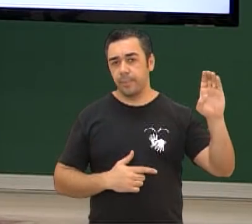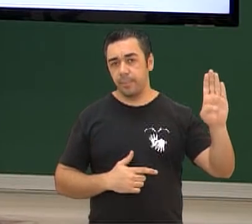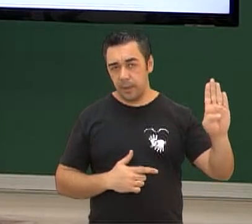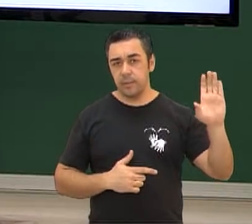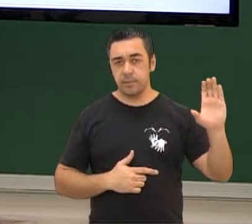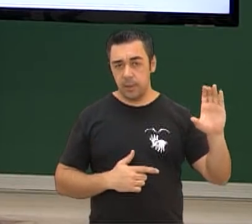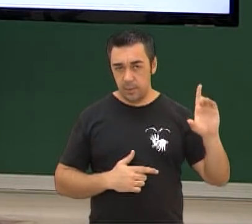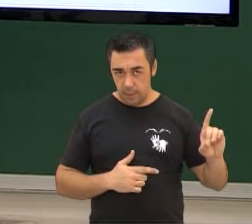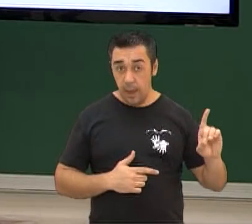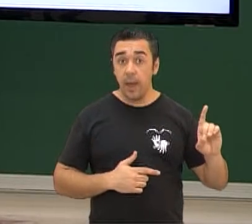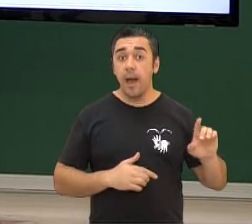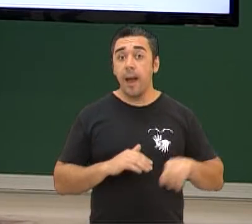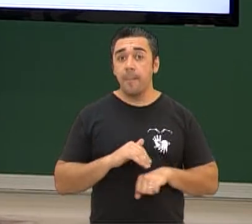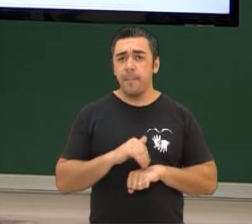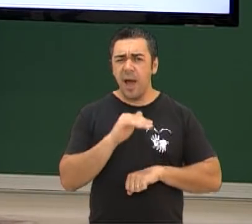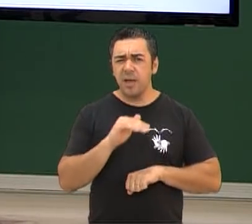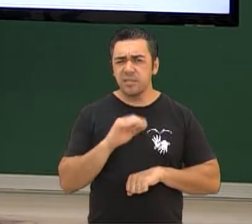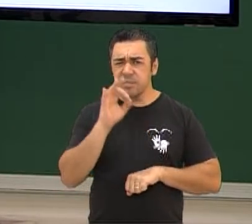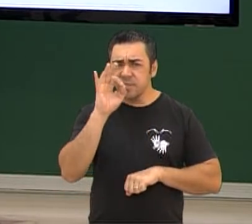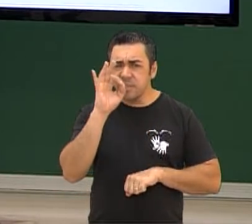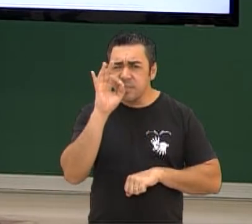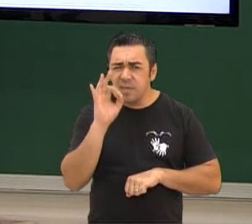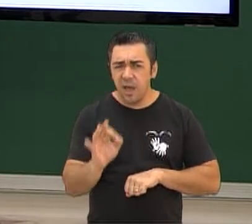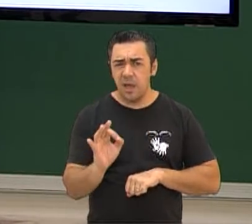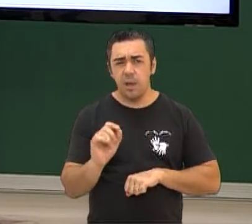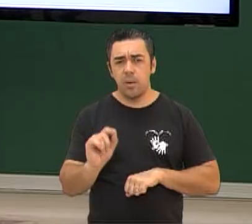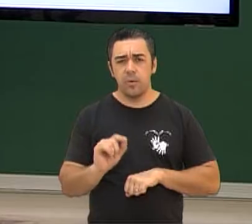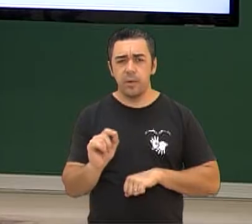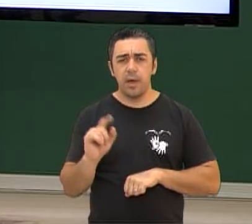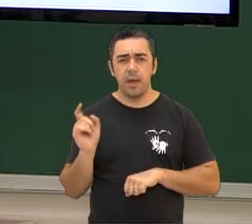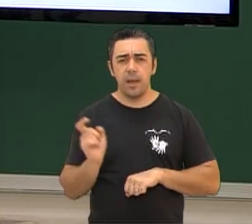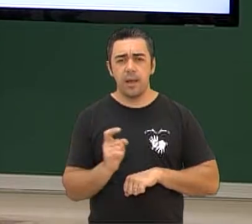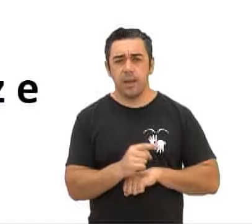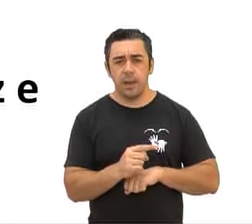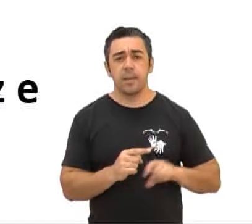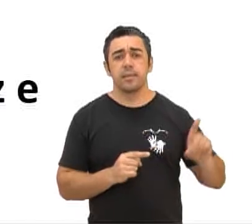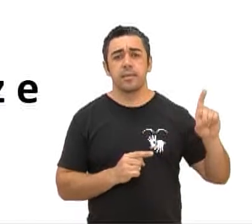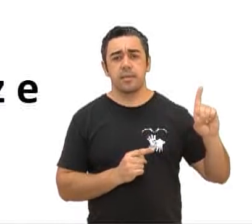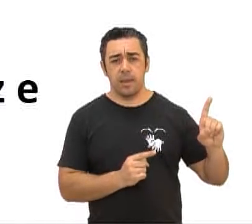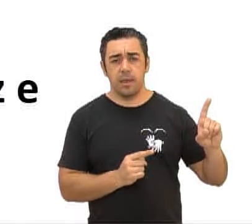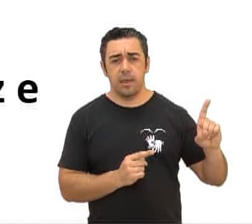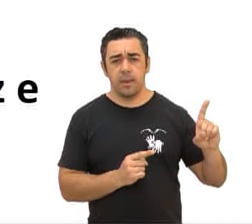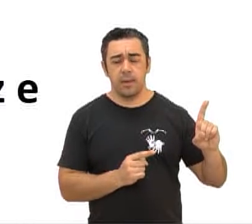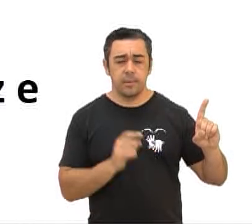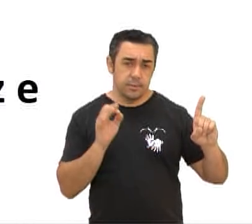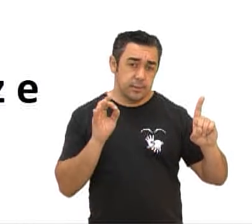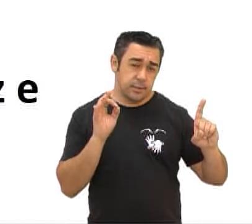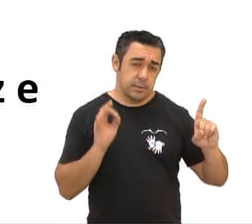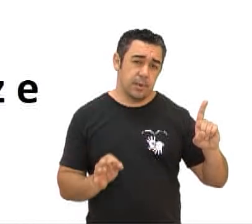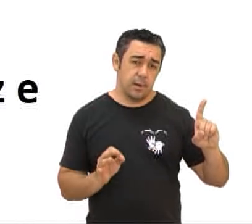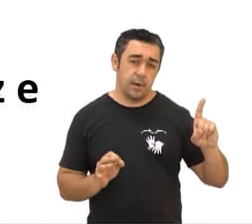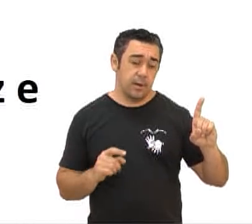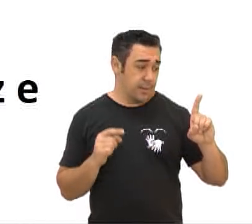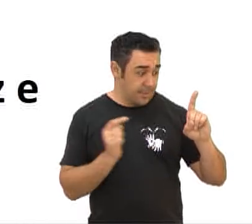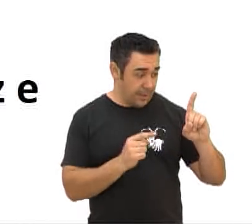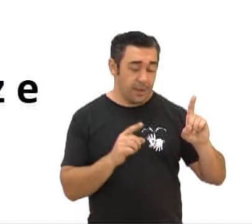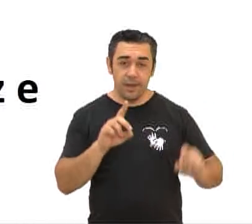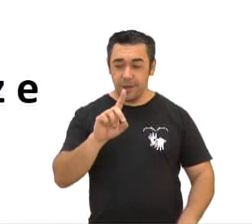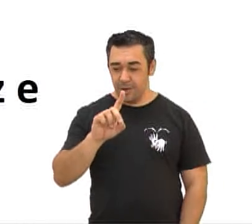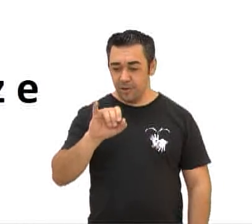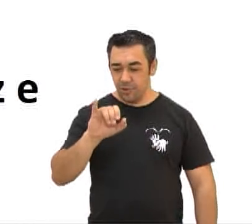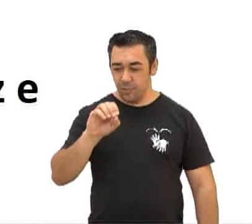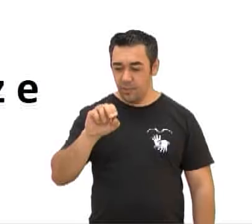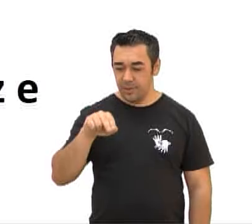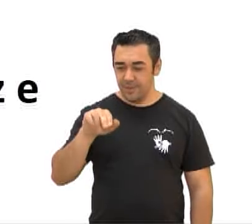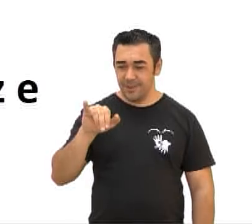pessoal, a que mais se adequa aos conceitos nietzschianos seria a alternativa D. Perfeito? D de Dionísio, inclusive,